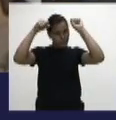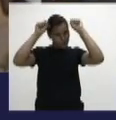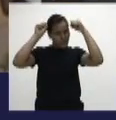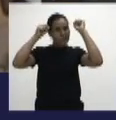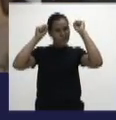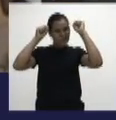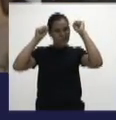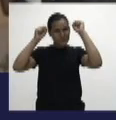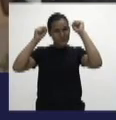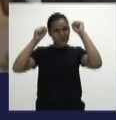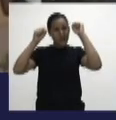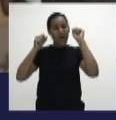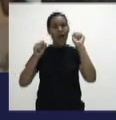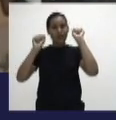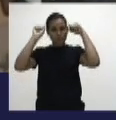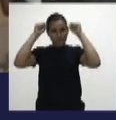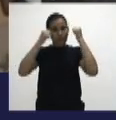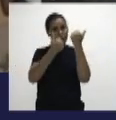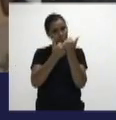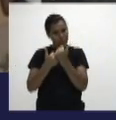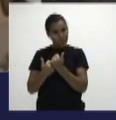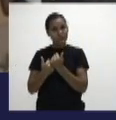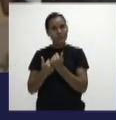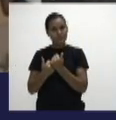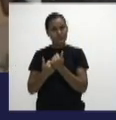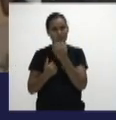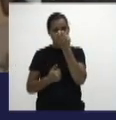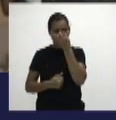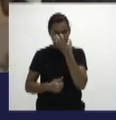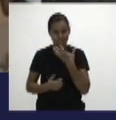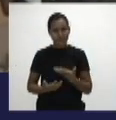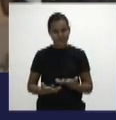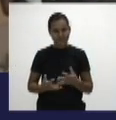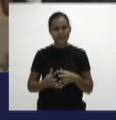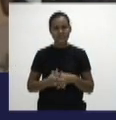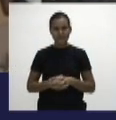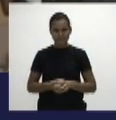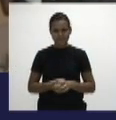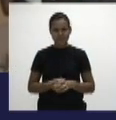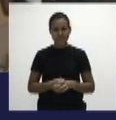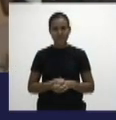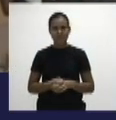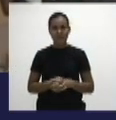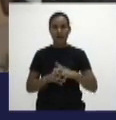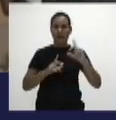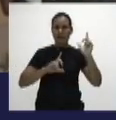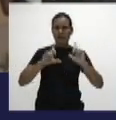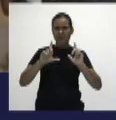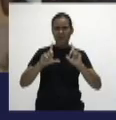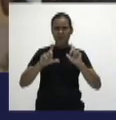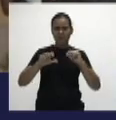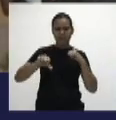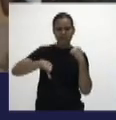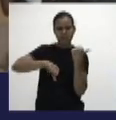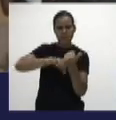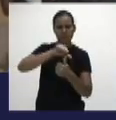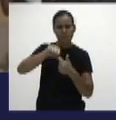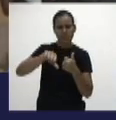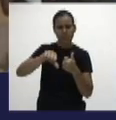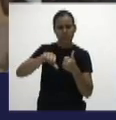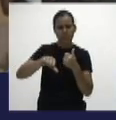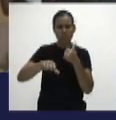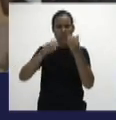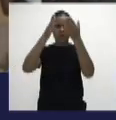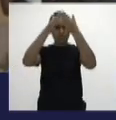infantis se basearam naquilo que o Carequinha plantou na década de 80 então a linguagem tá lá exemp eh a o a